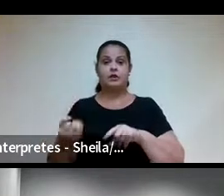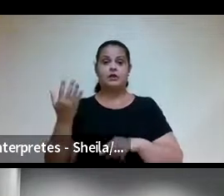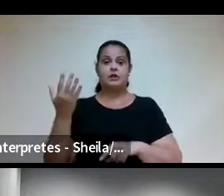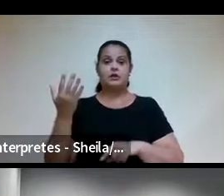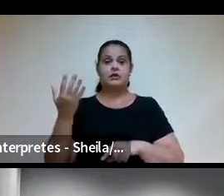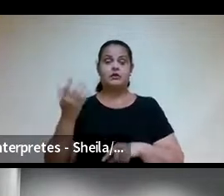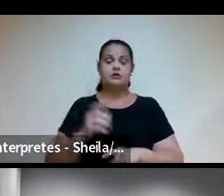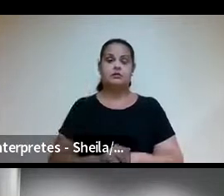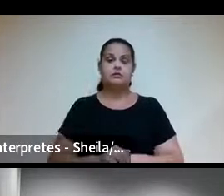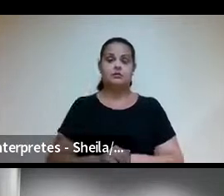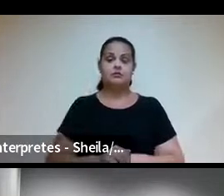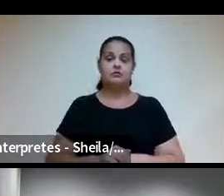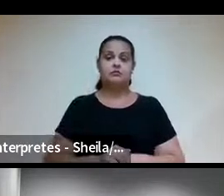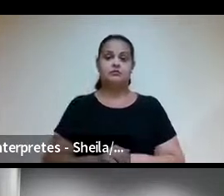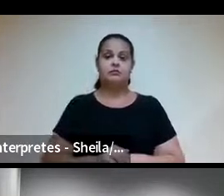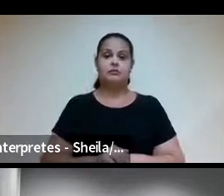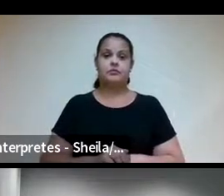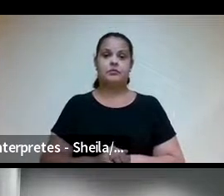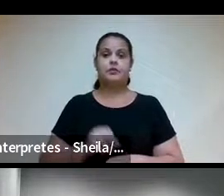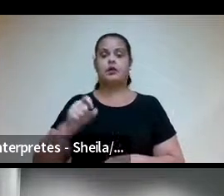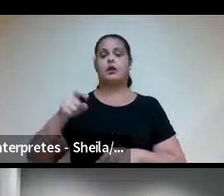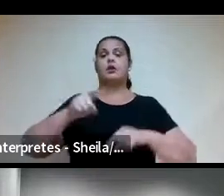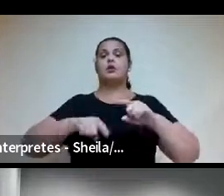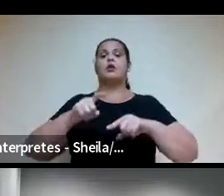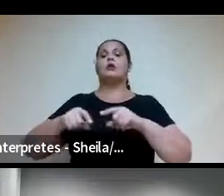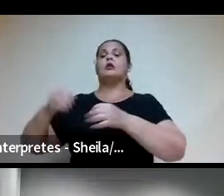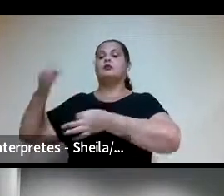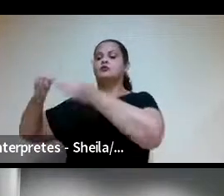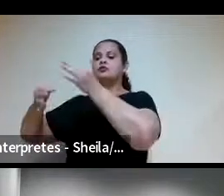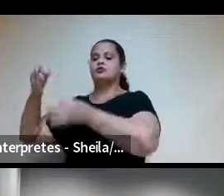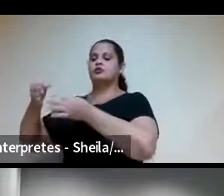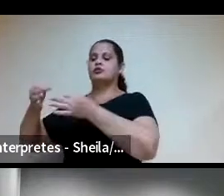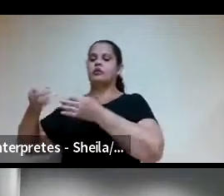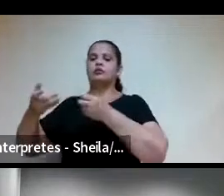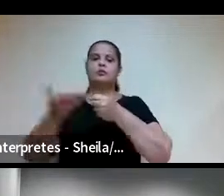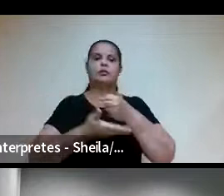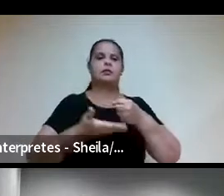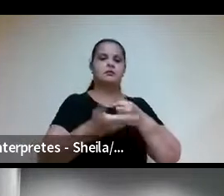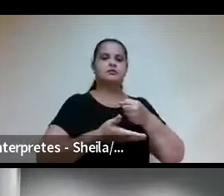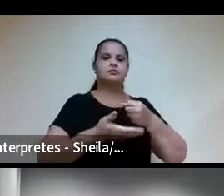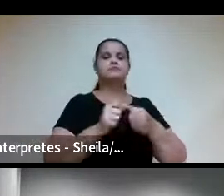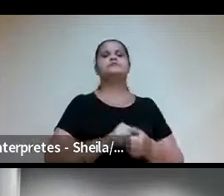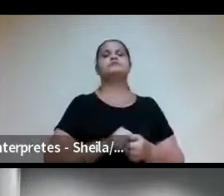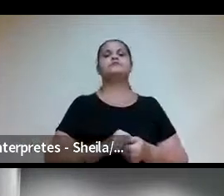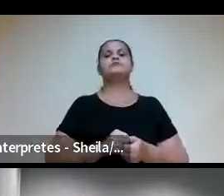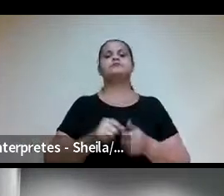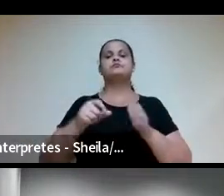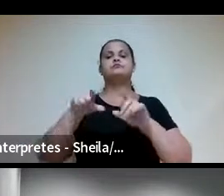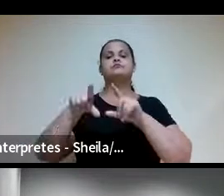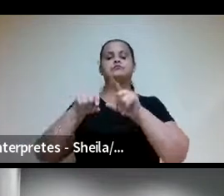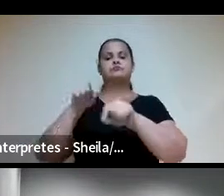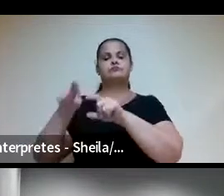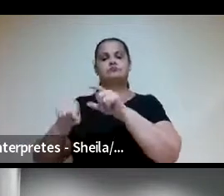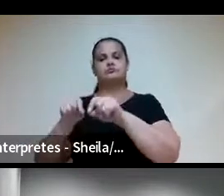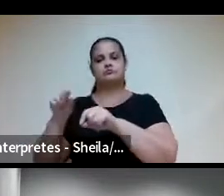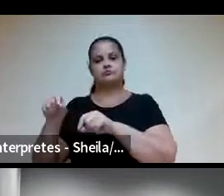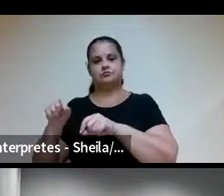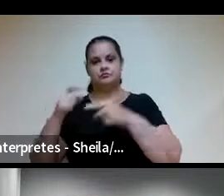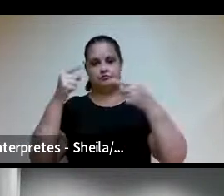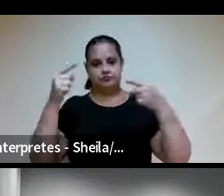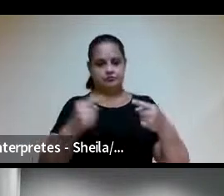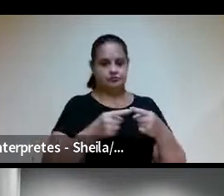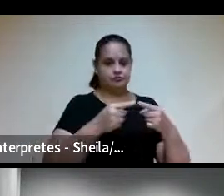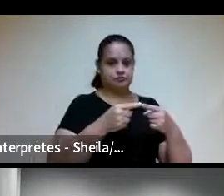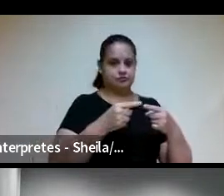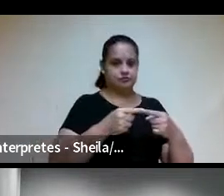possibilidade de desconstituir a coisa julgada material. Trago alguns julgados destacando ainda que, de acordo com os ensinamentos de